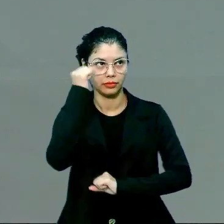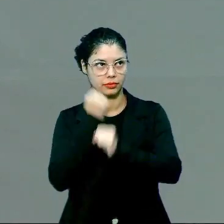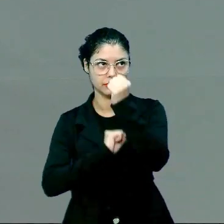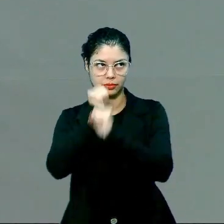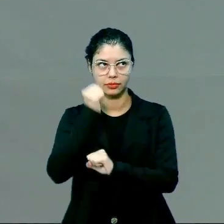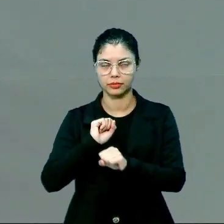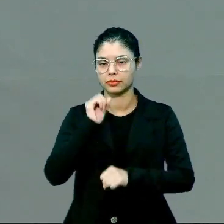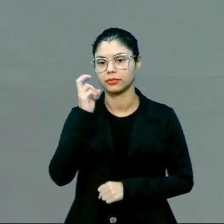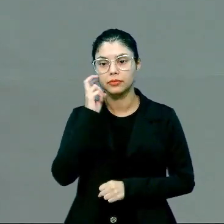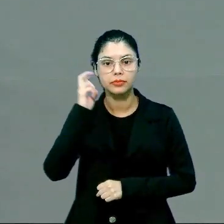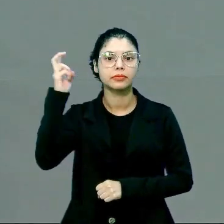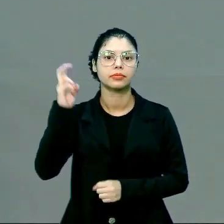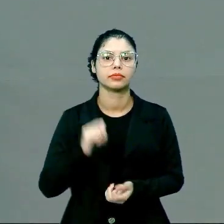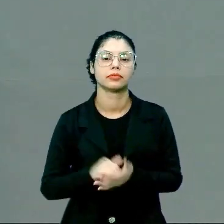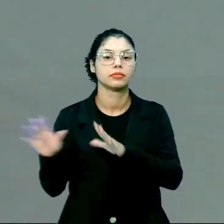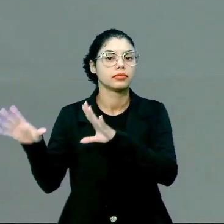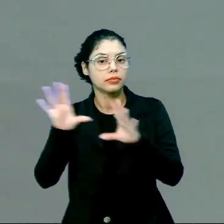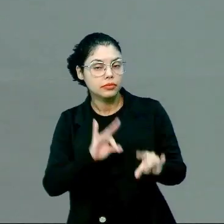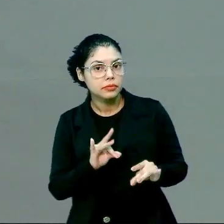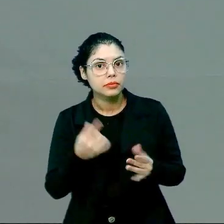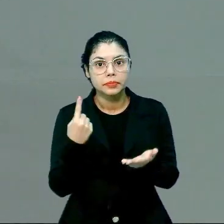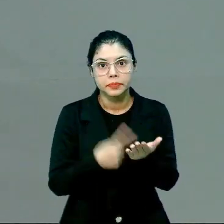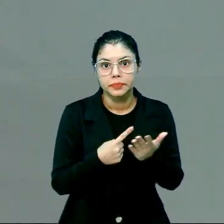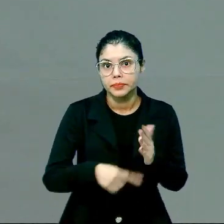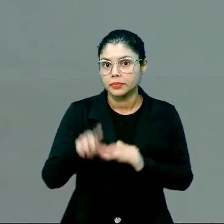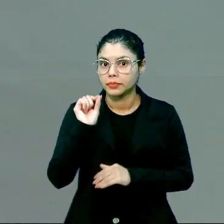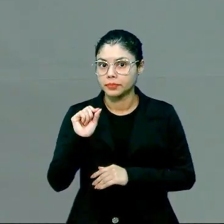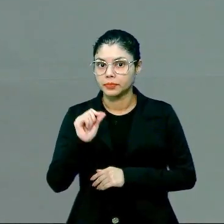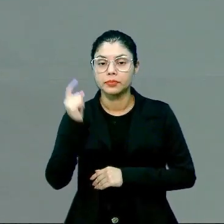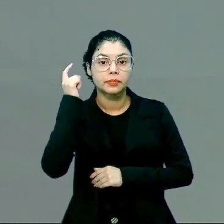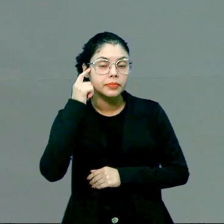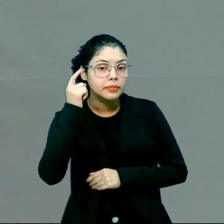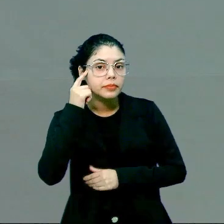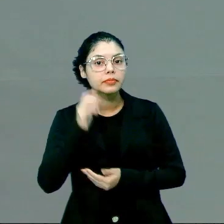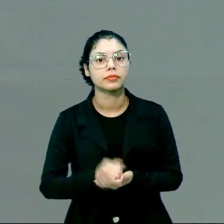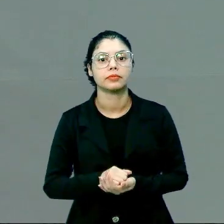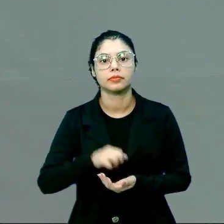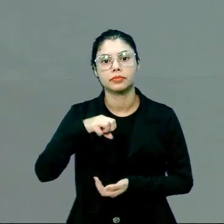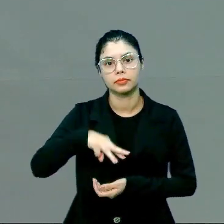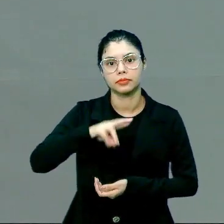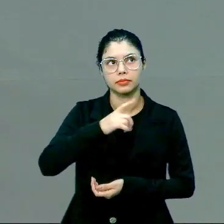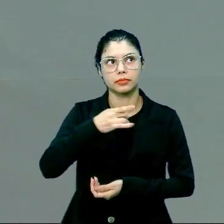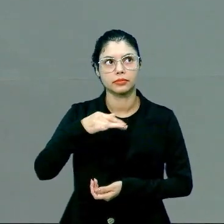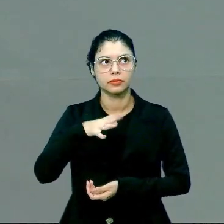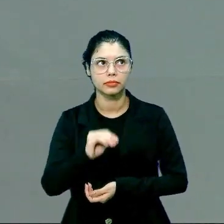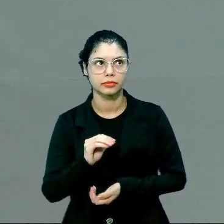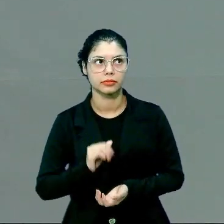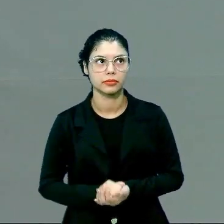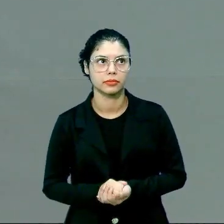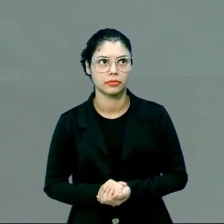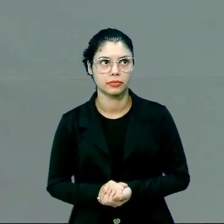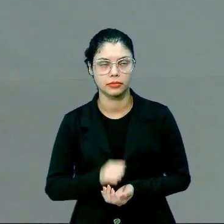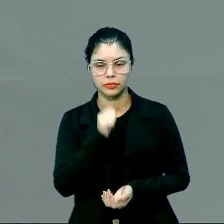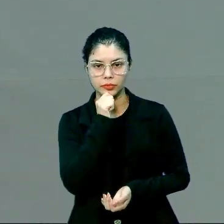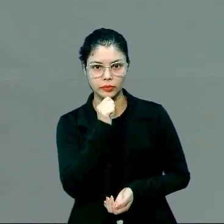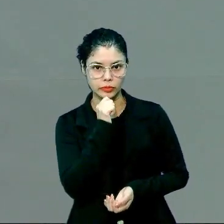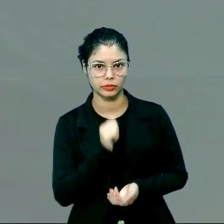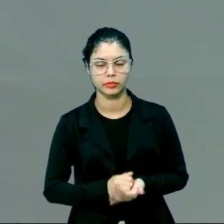indústria cultural, levando em consideração o pensamento de Max Horkheim e Theodor